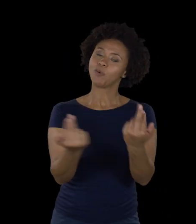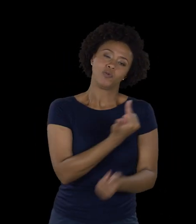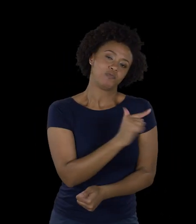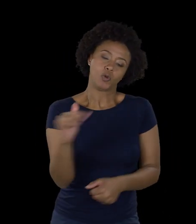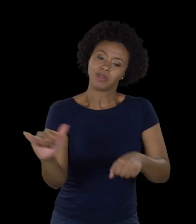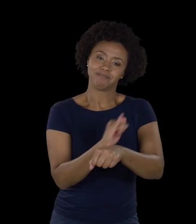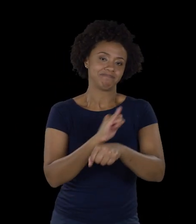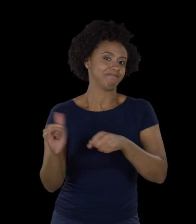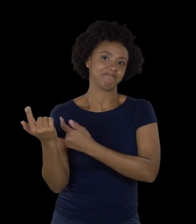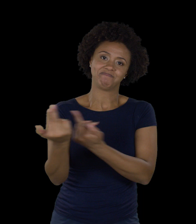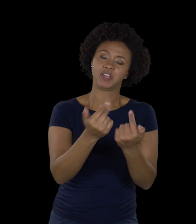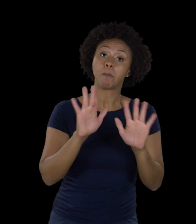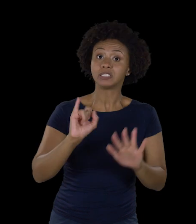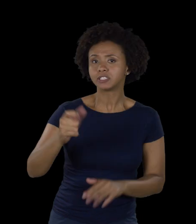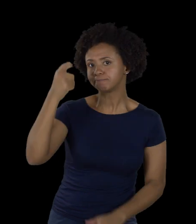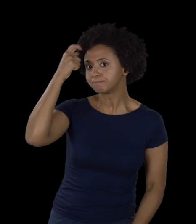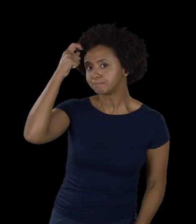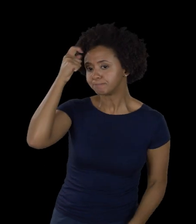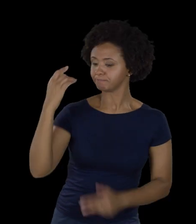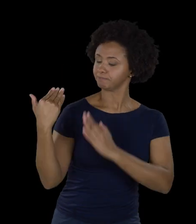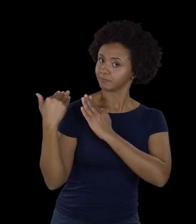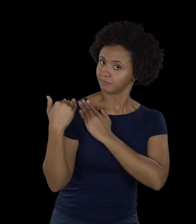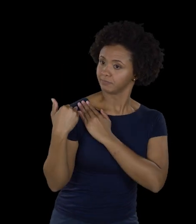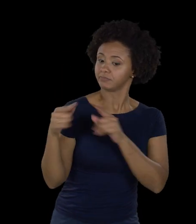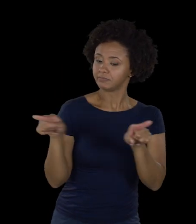bom senso e capacidade de